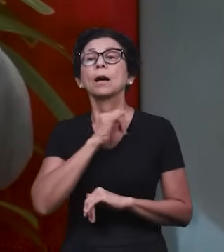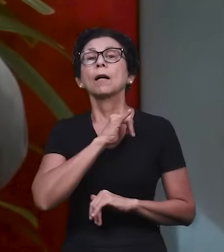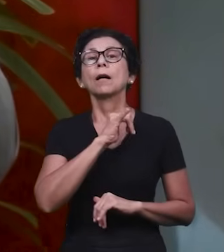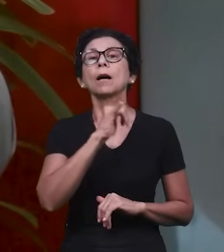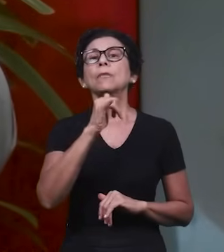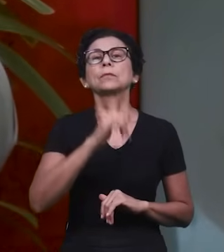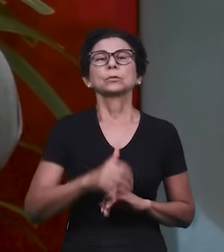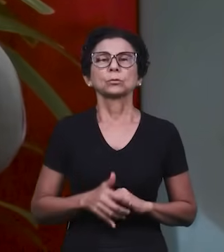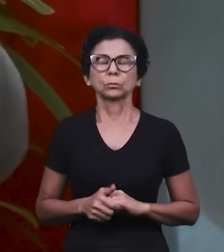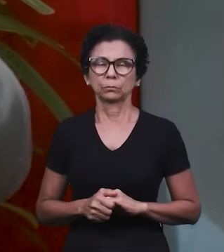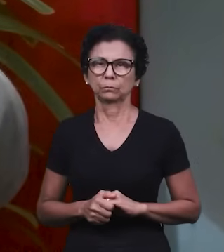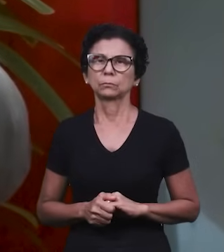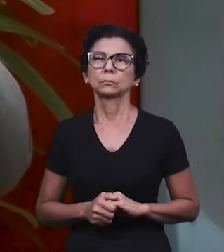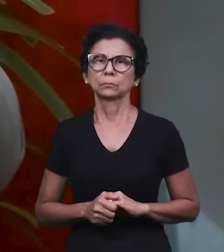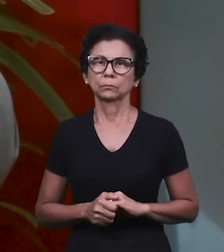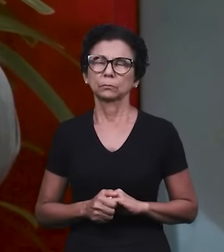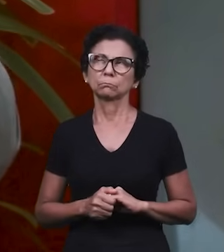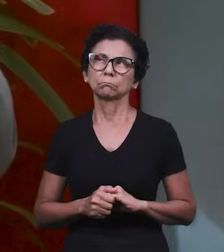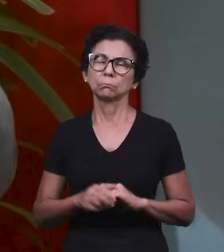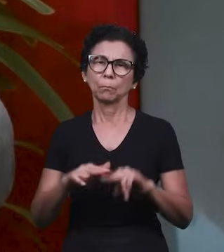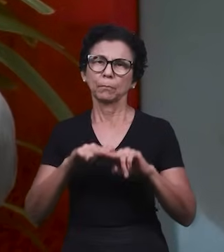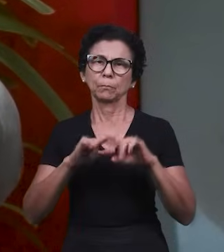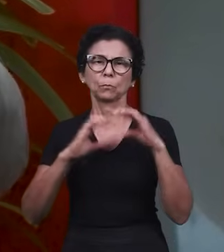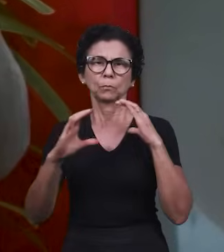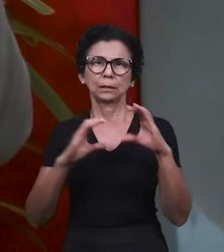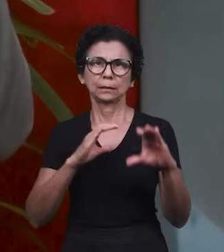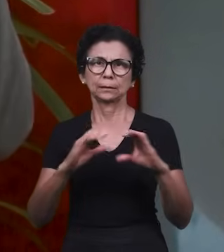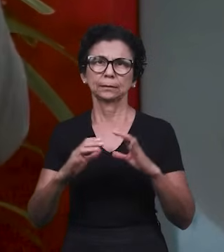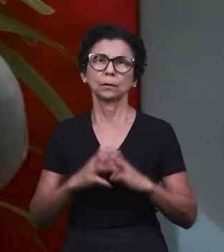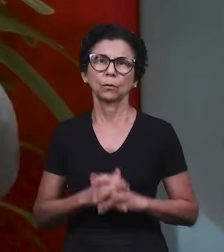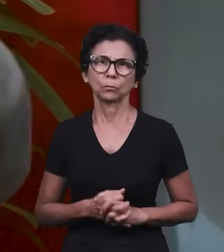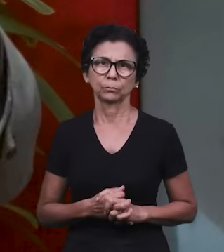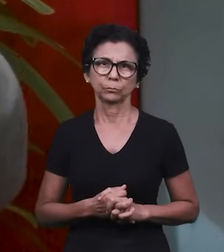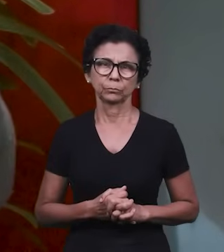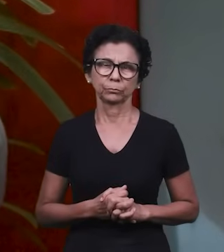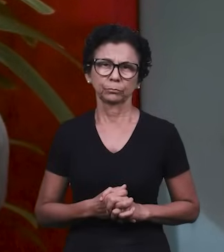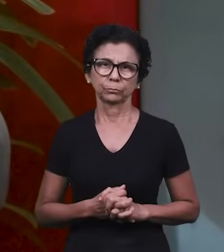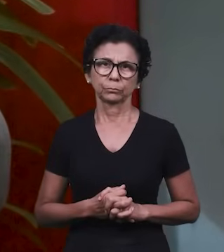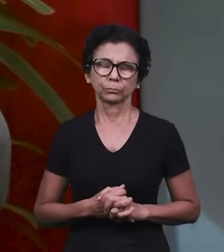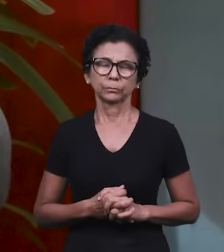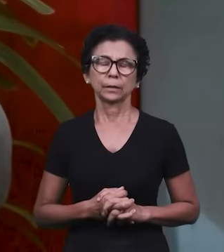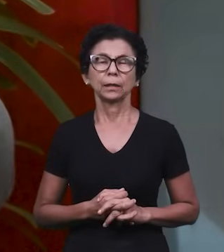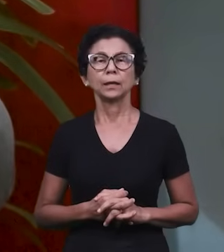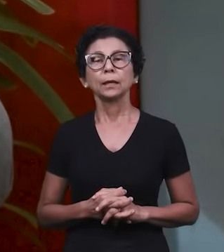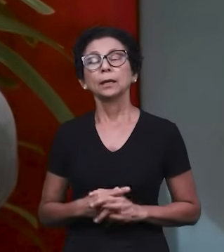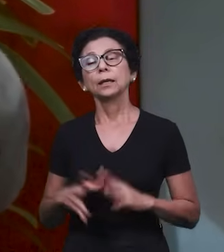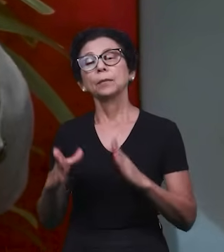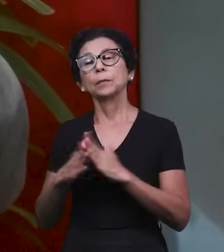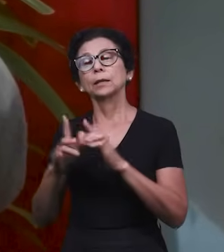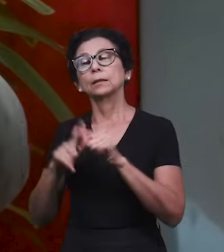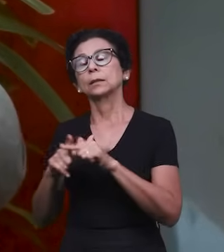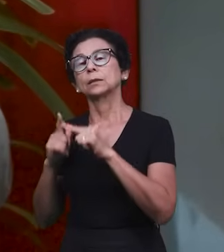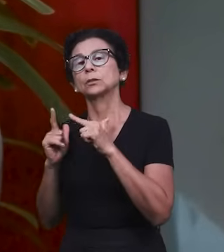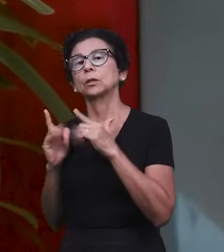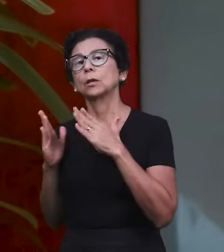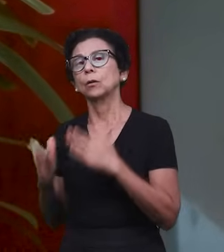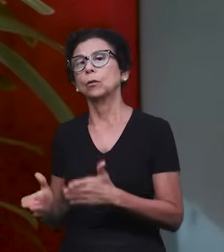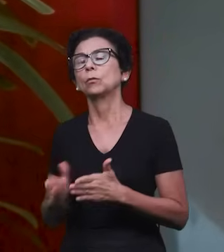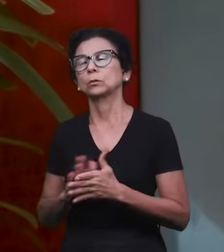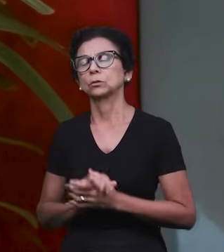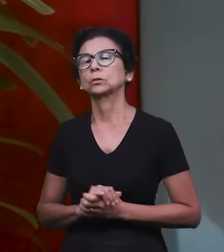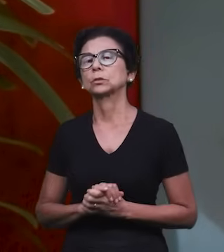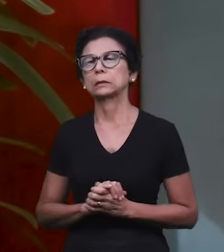a igreja, toda comunicação, toda orientação para a igreja vem do cabeça, que é o Senhor Jesus. Né, ele fez essa abordagem que eu